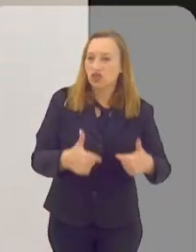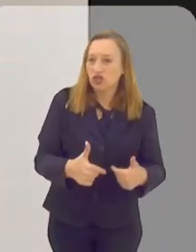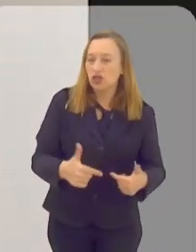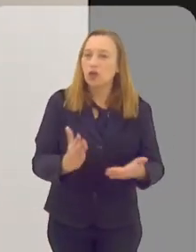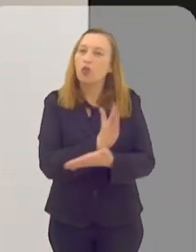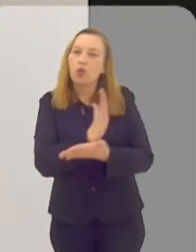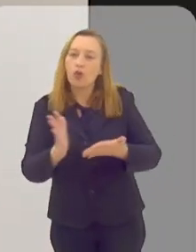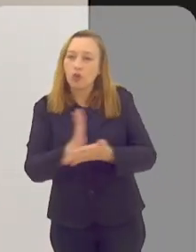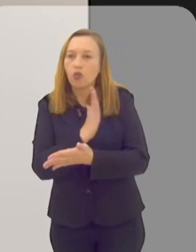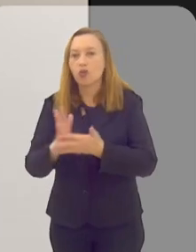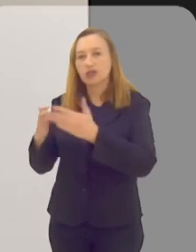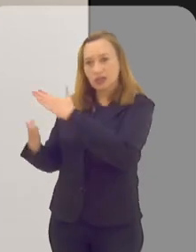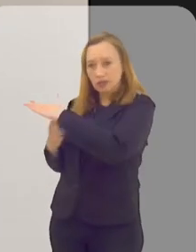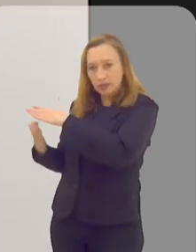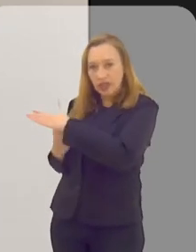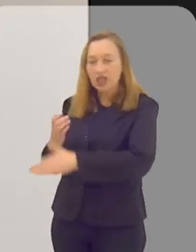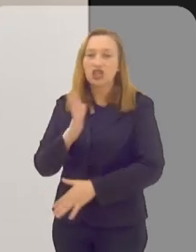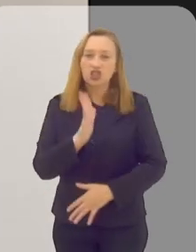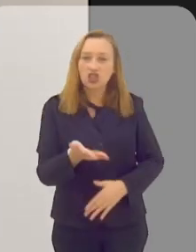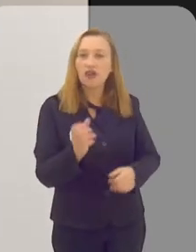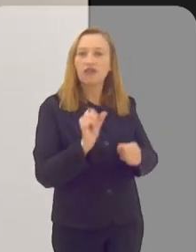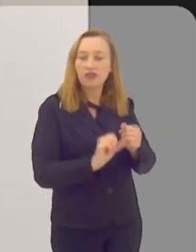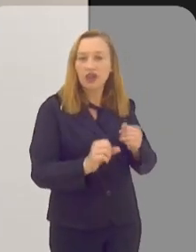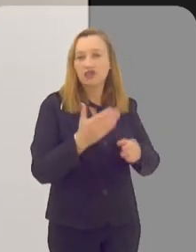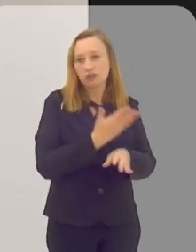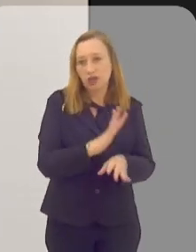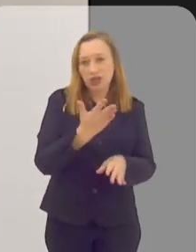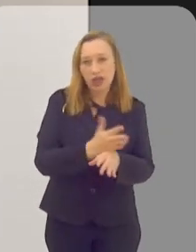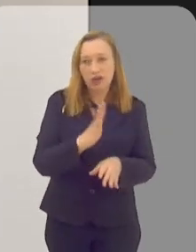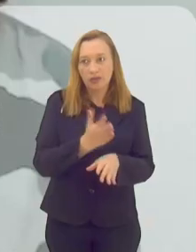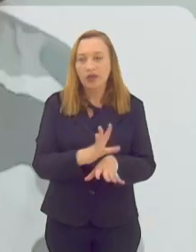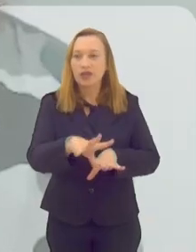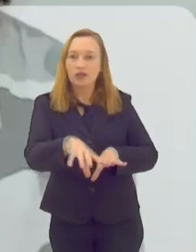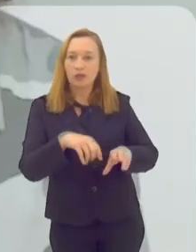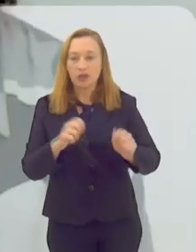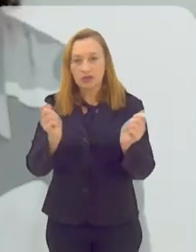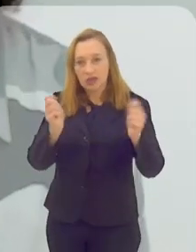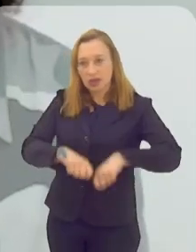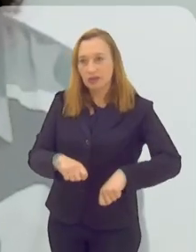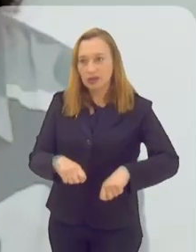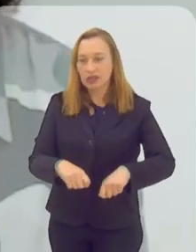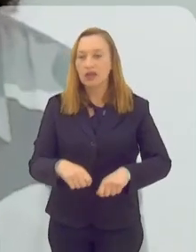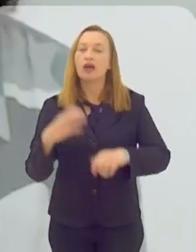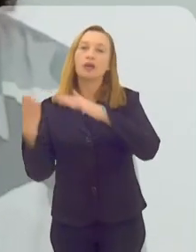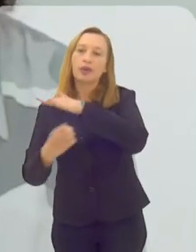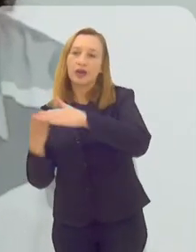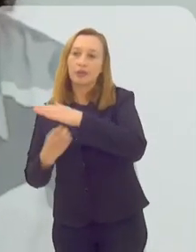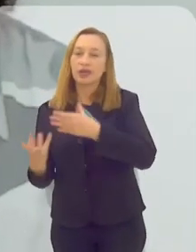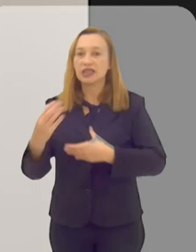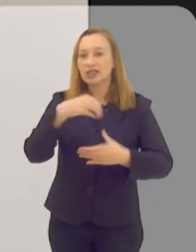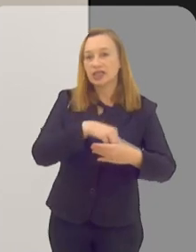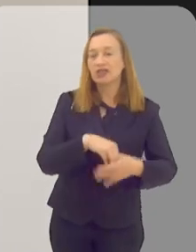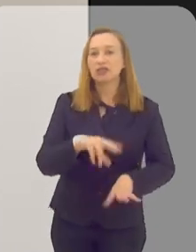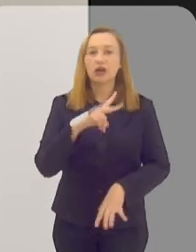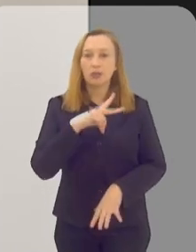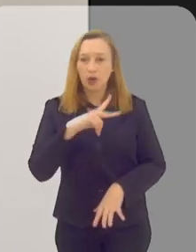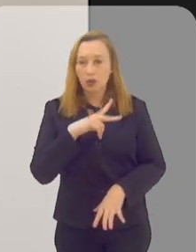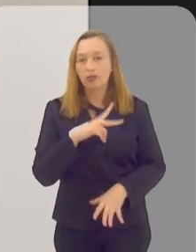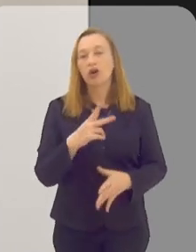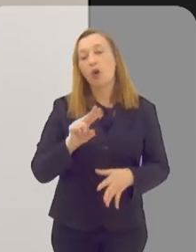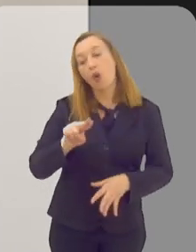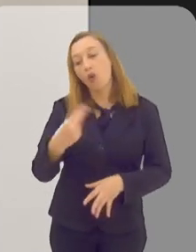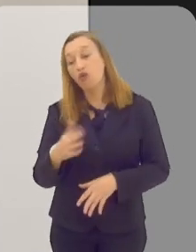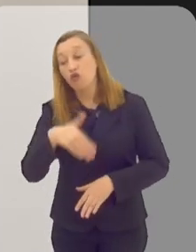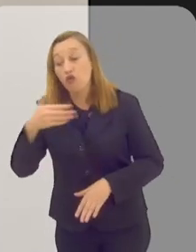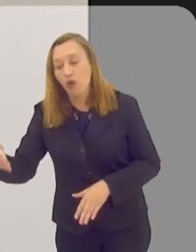diversas ações com algumas empresas, tá, que a gente já fez treinamento, capacitação para empresas dentro da